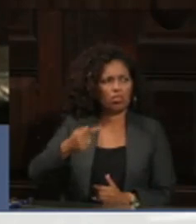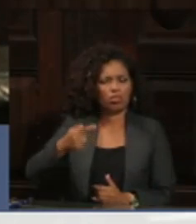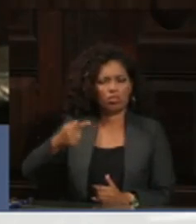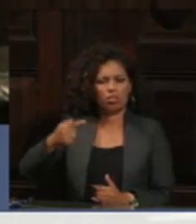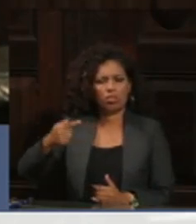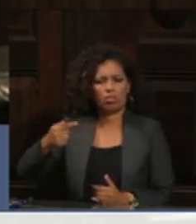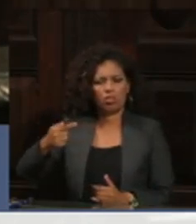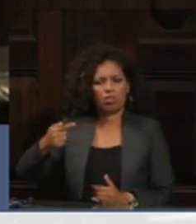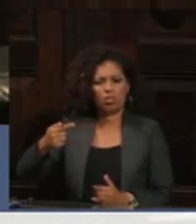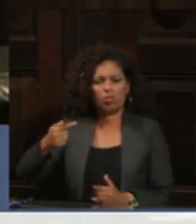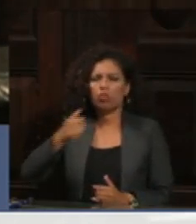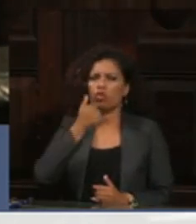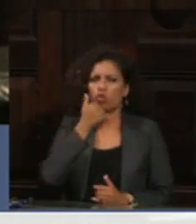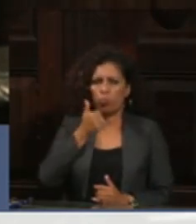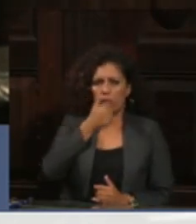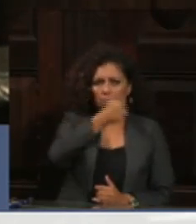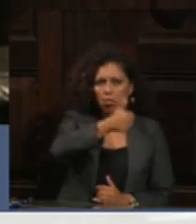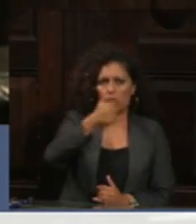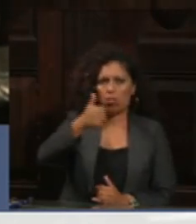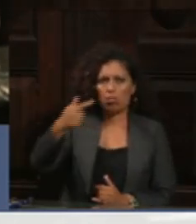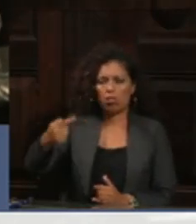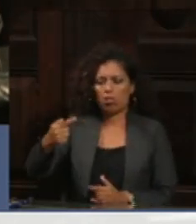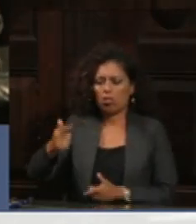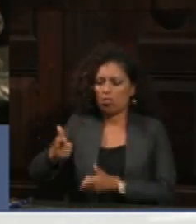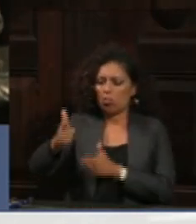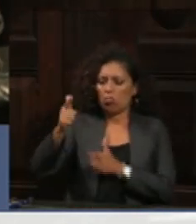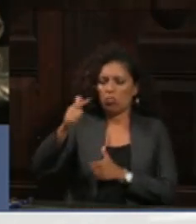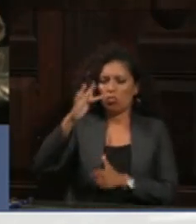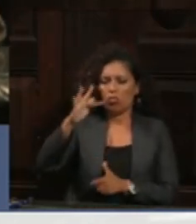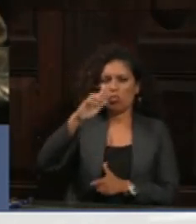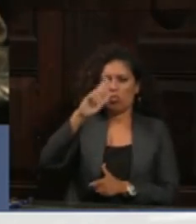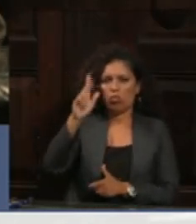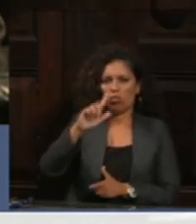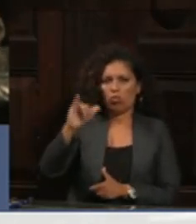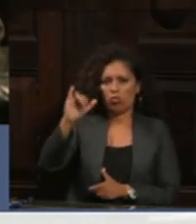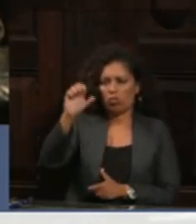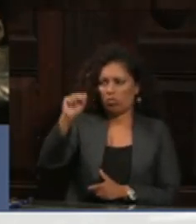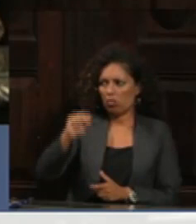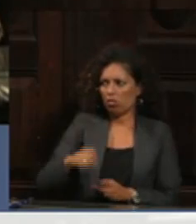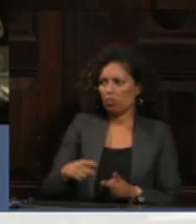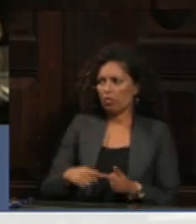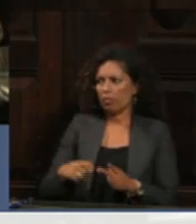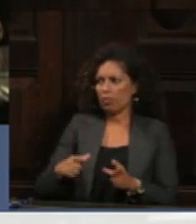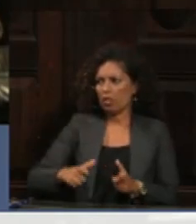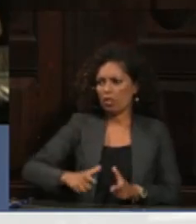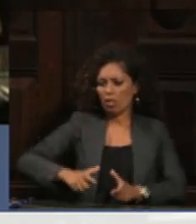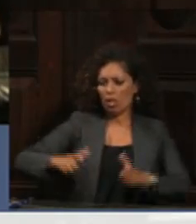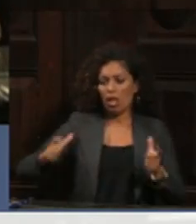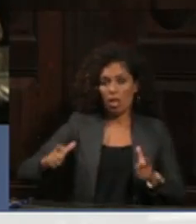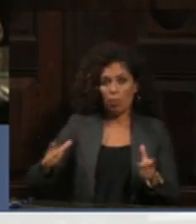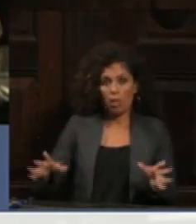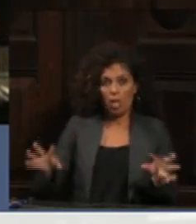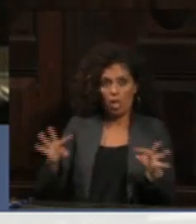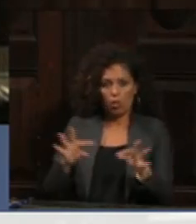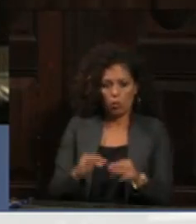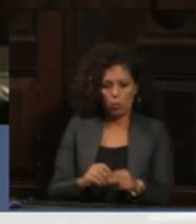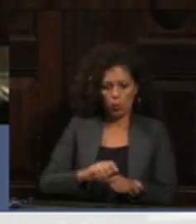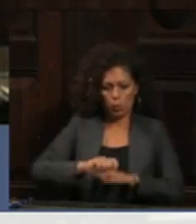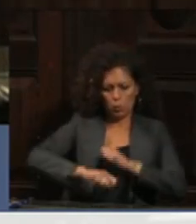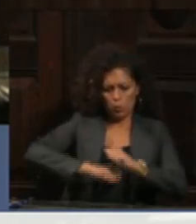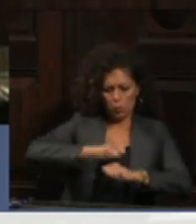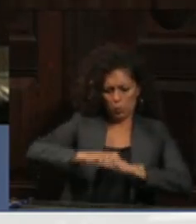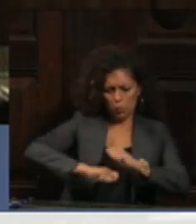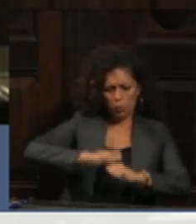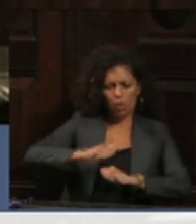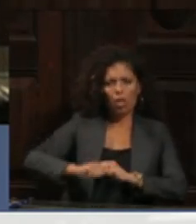117 fuzis novos, munição fechada em caixa com plástico